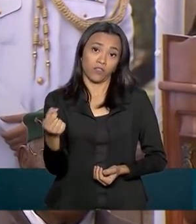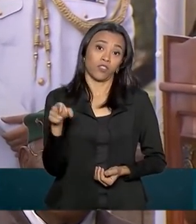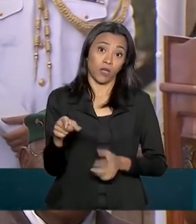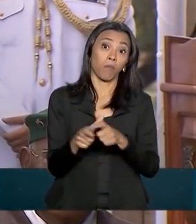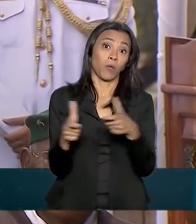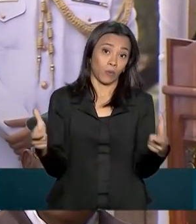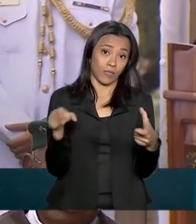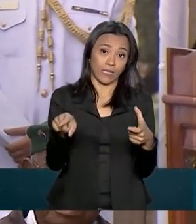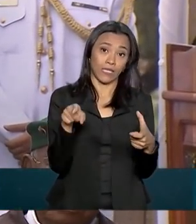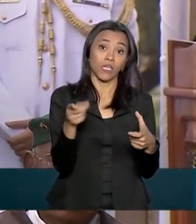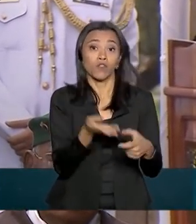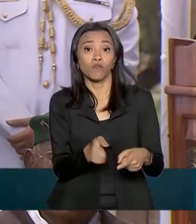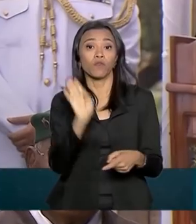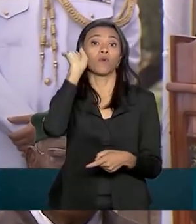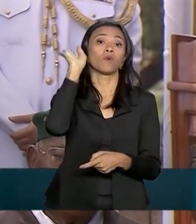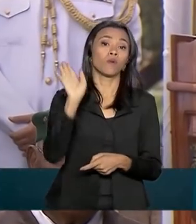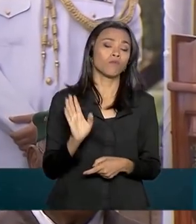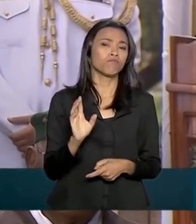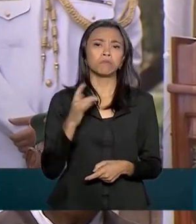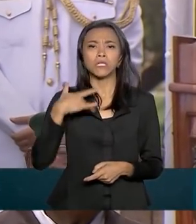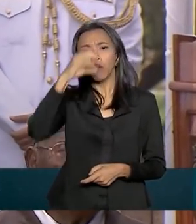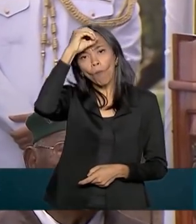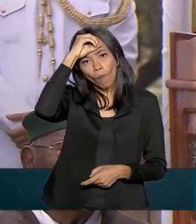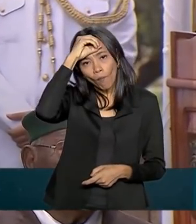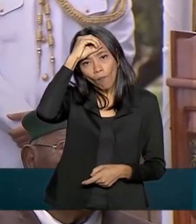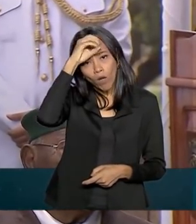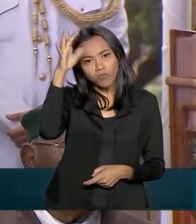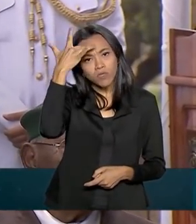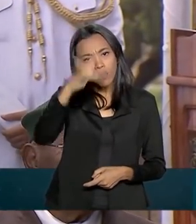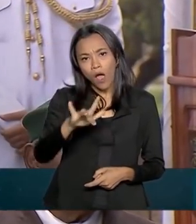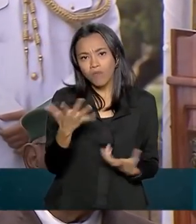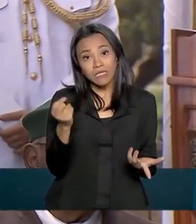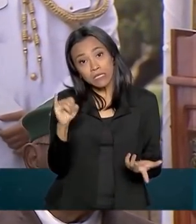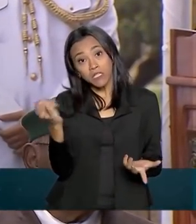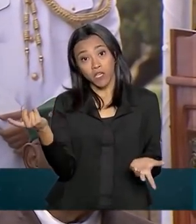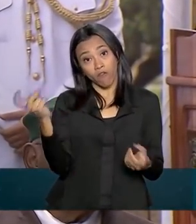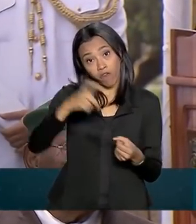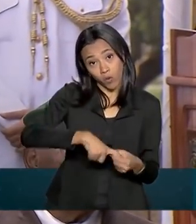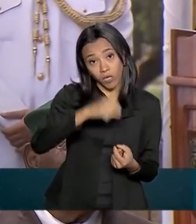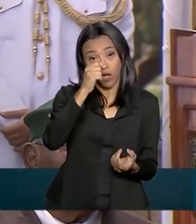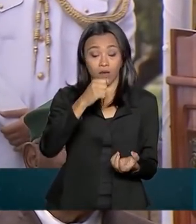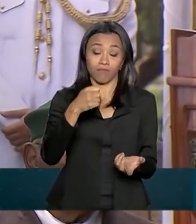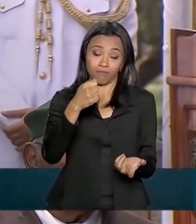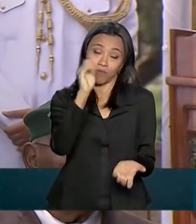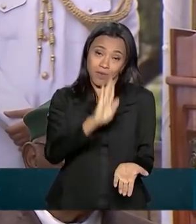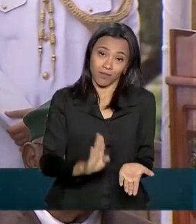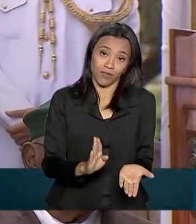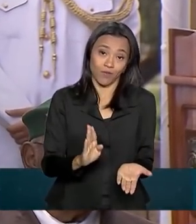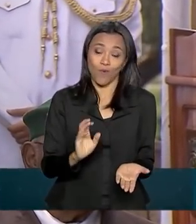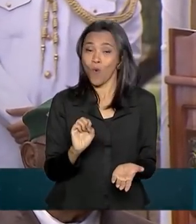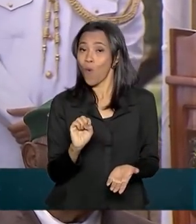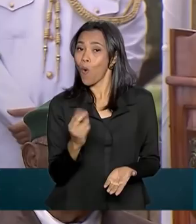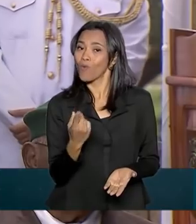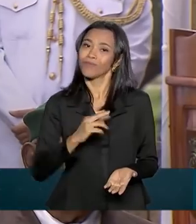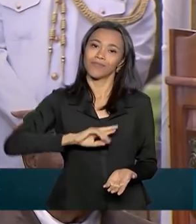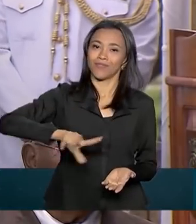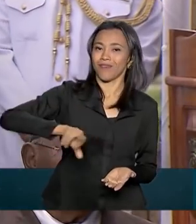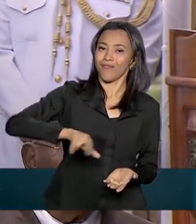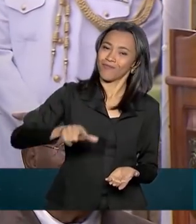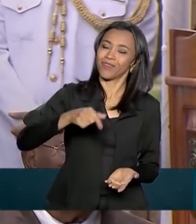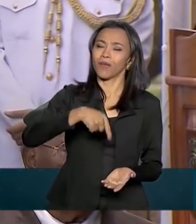maioria que foram para lá sem saber se voltaria ou não essa terra maravilhosa chamada